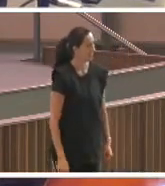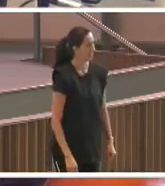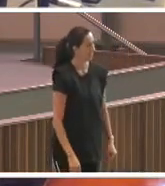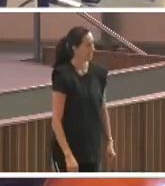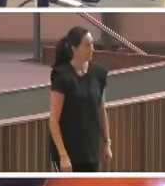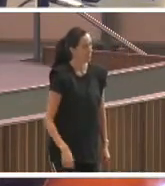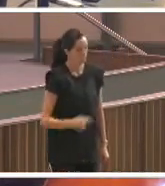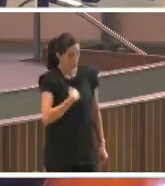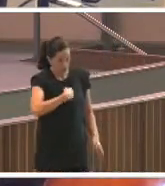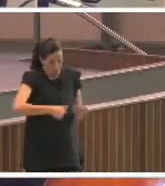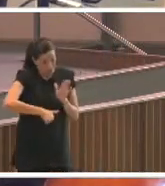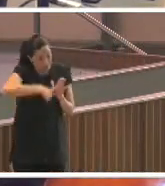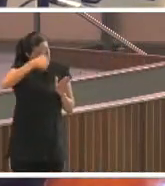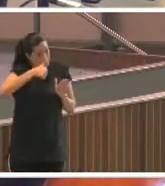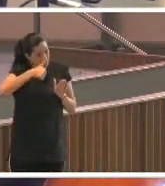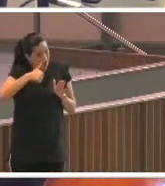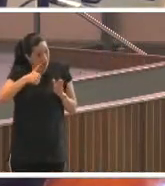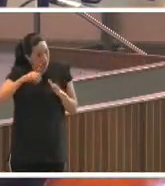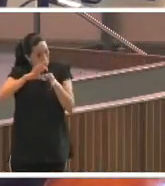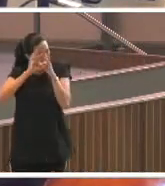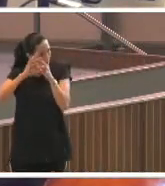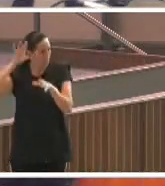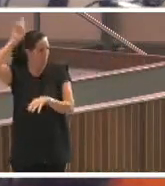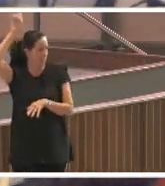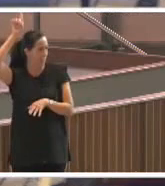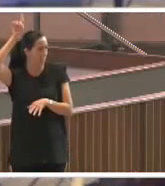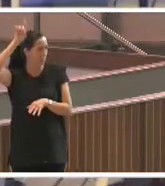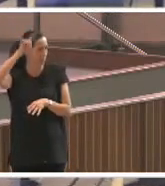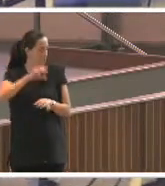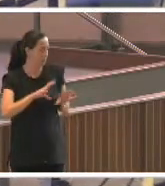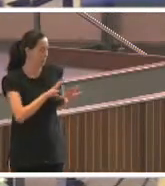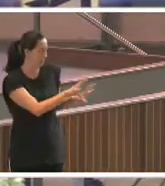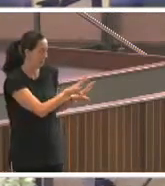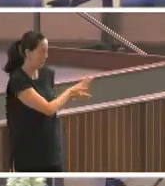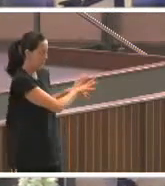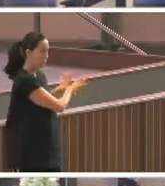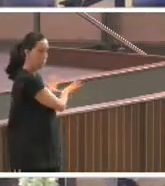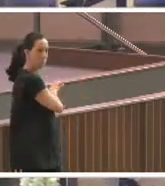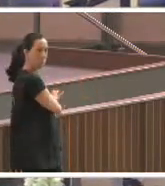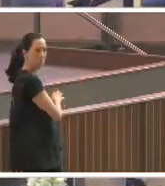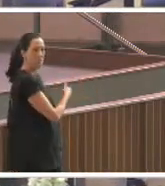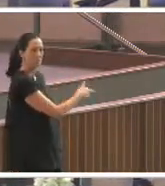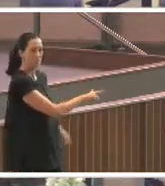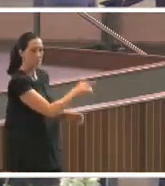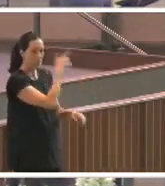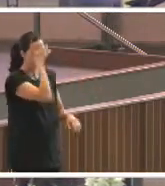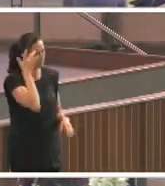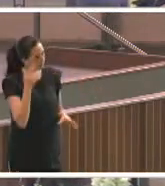no poder do Espírito Santo, quando nós inspiramos pessoas a servir.